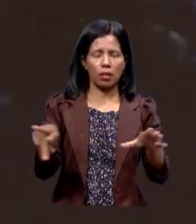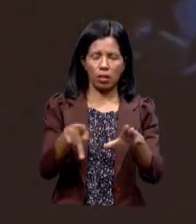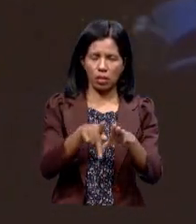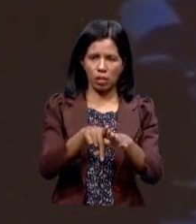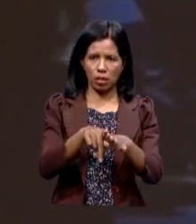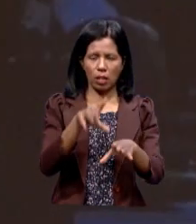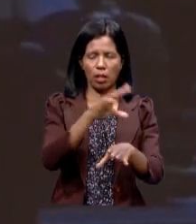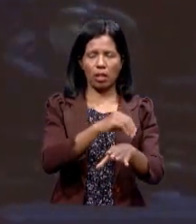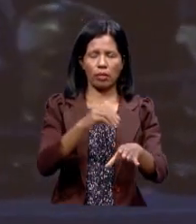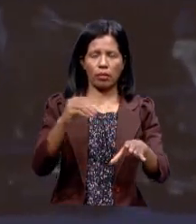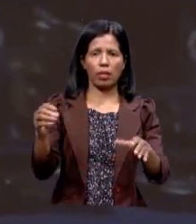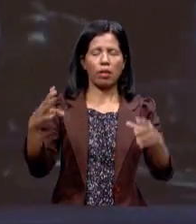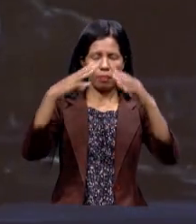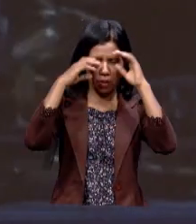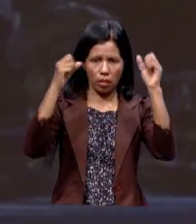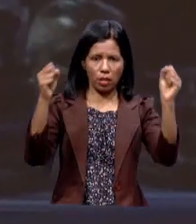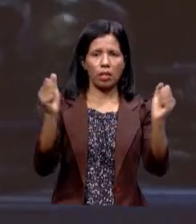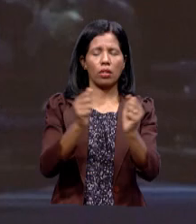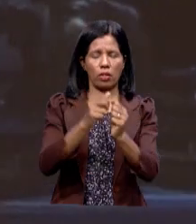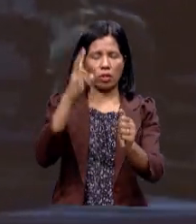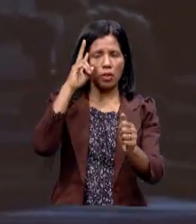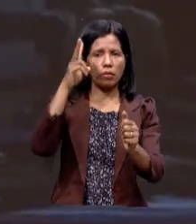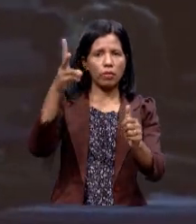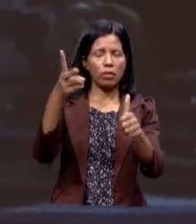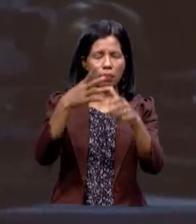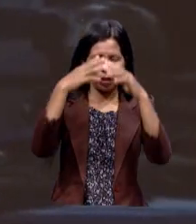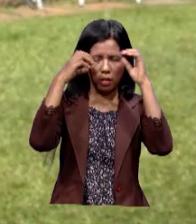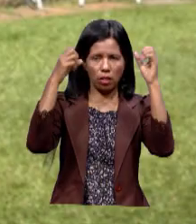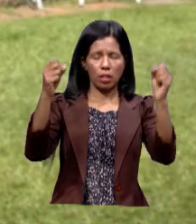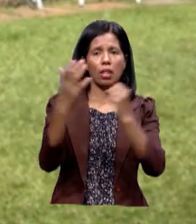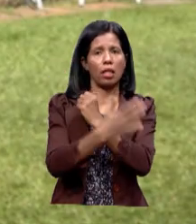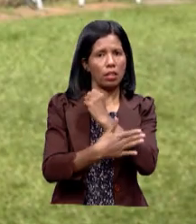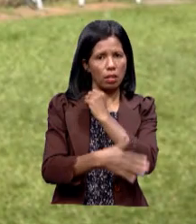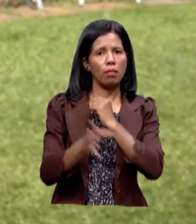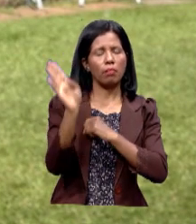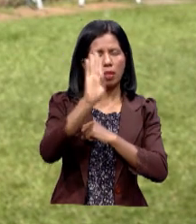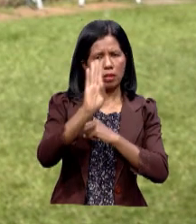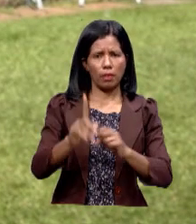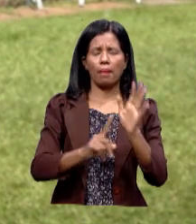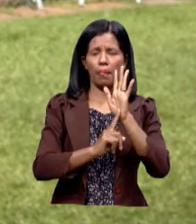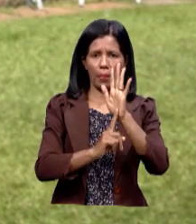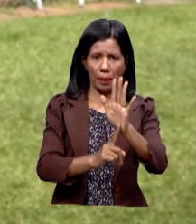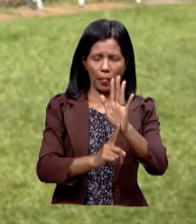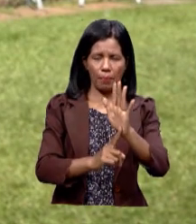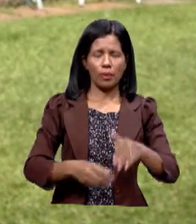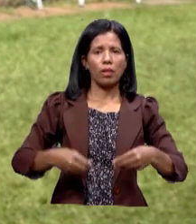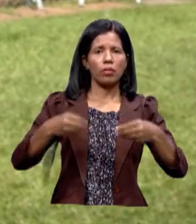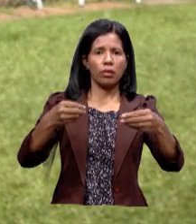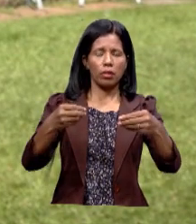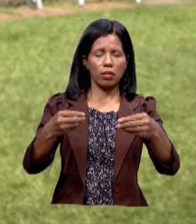presidente ou vice-presidente Nação Federal Brasilian. Atufo atene katak tomar de posse halau